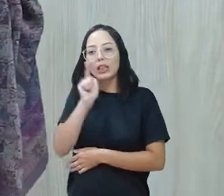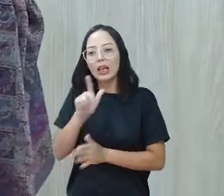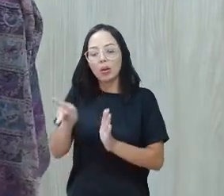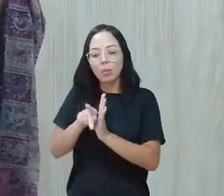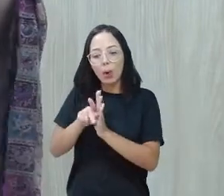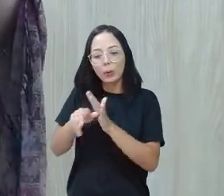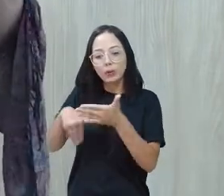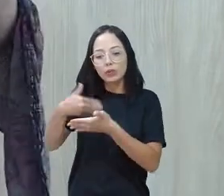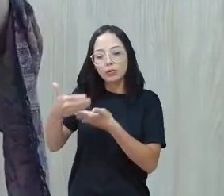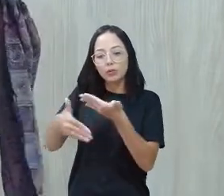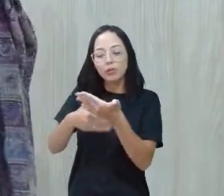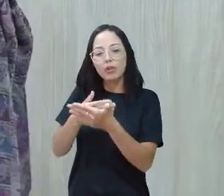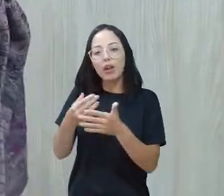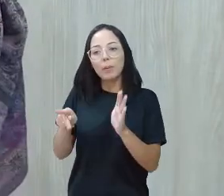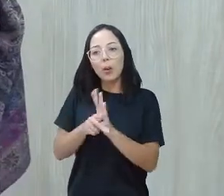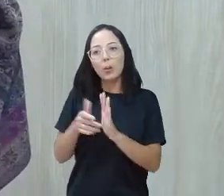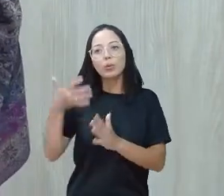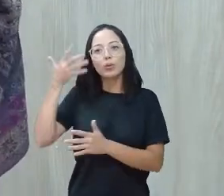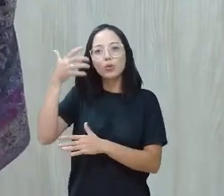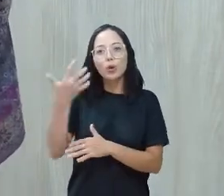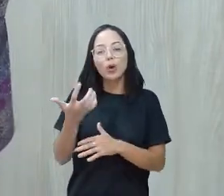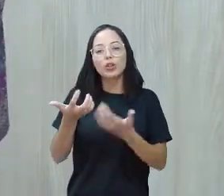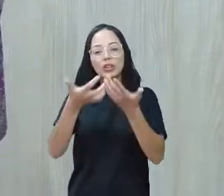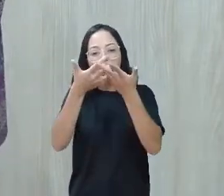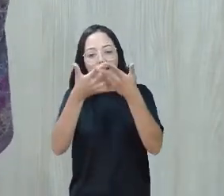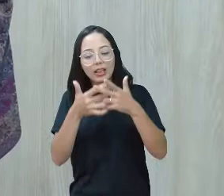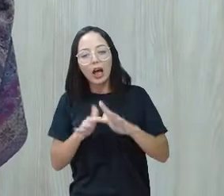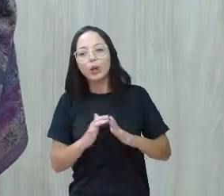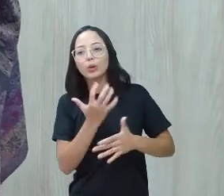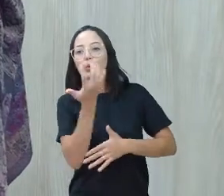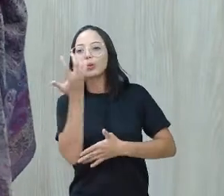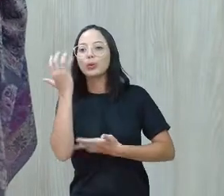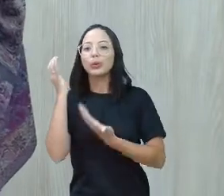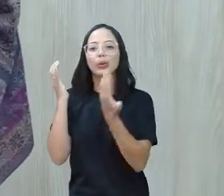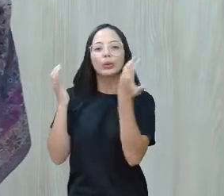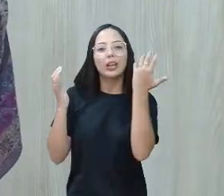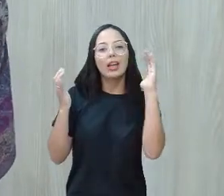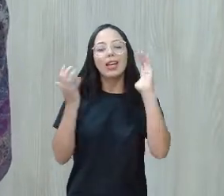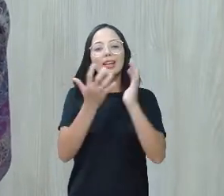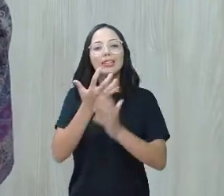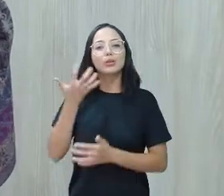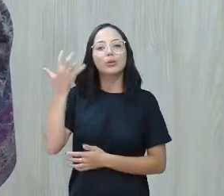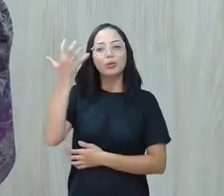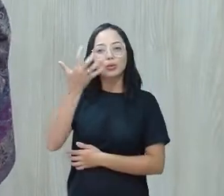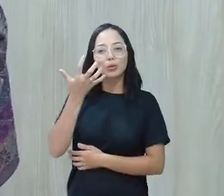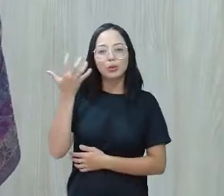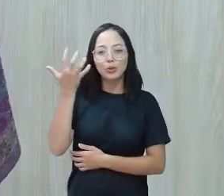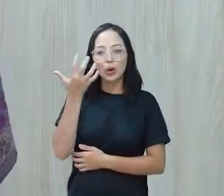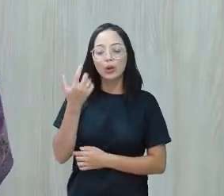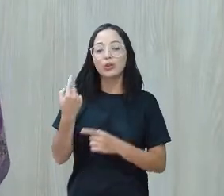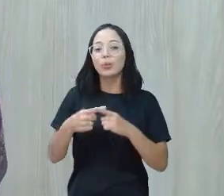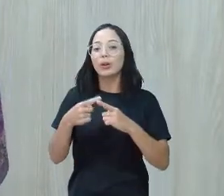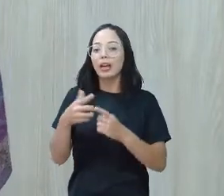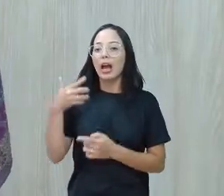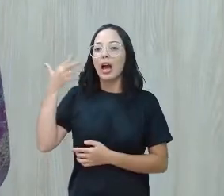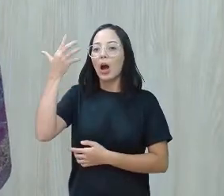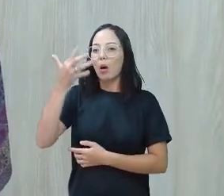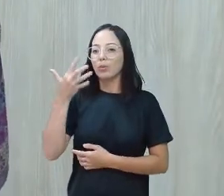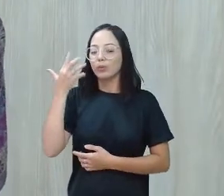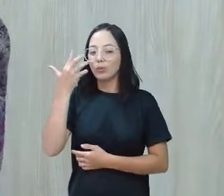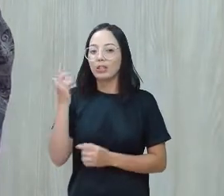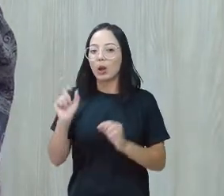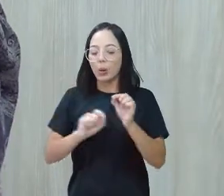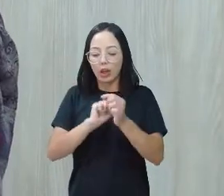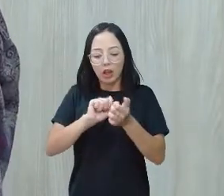dos sons da natureza, não é? Os sons voluntários, dos sons involuntários. A música trouxe isso